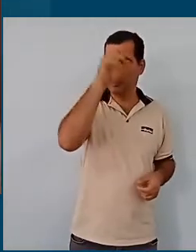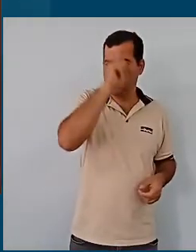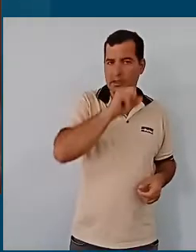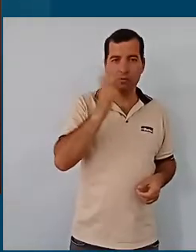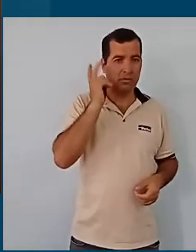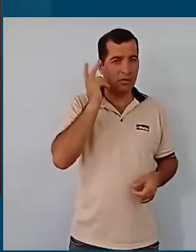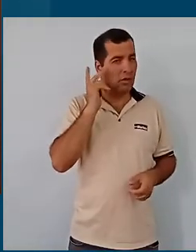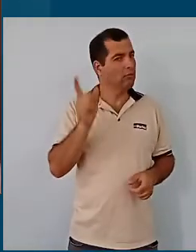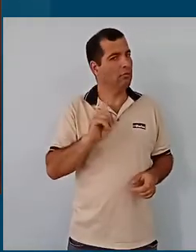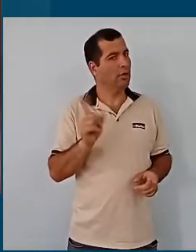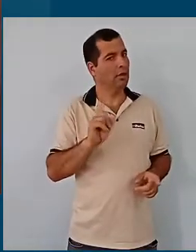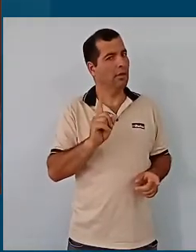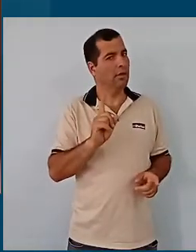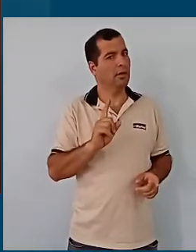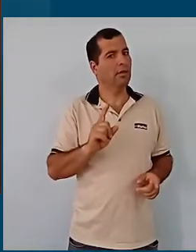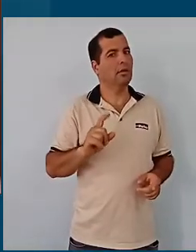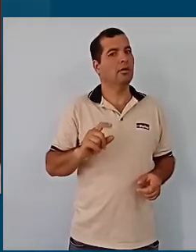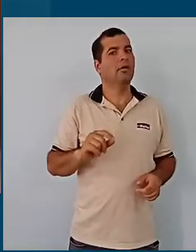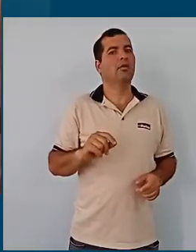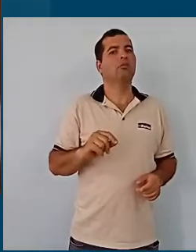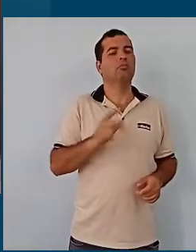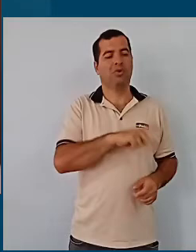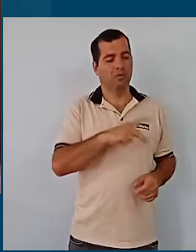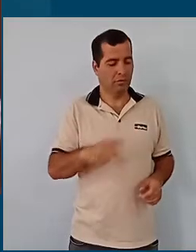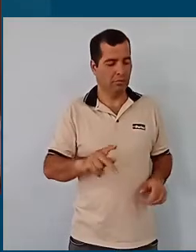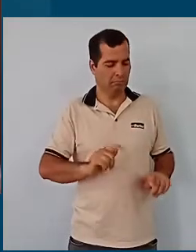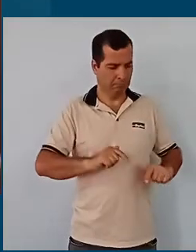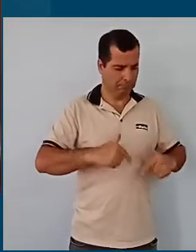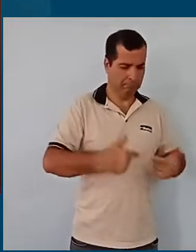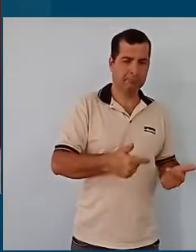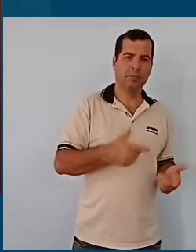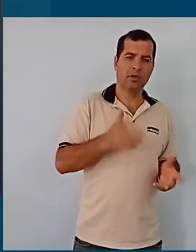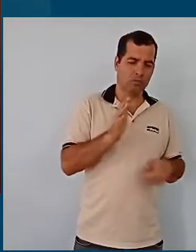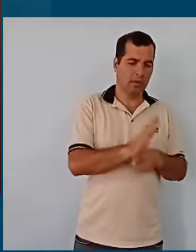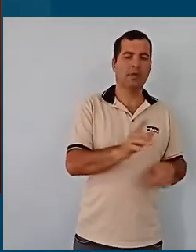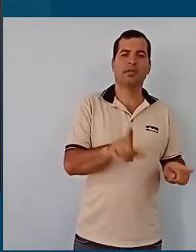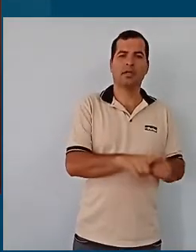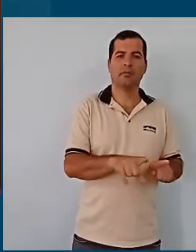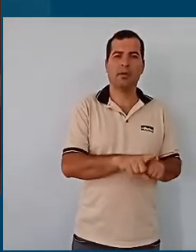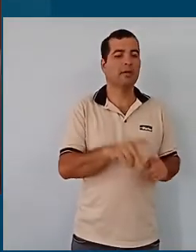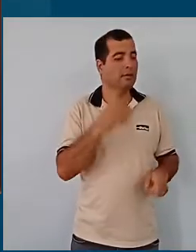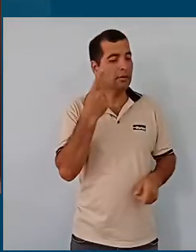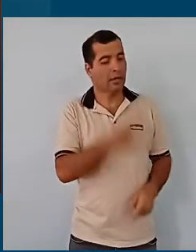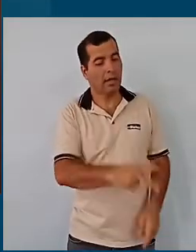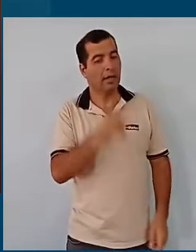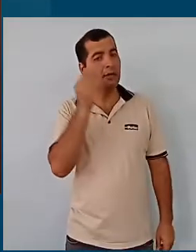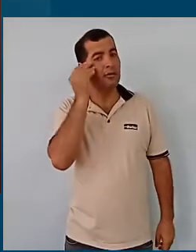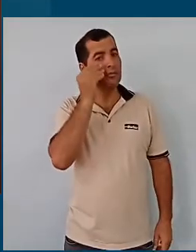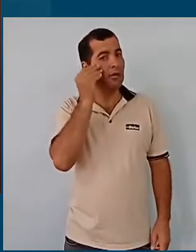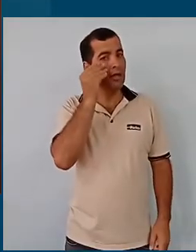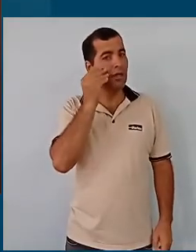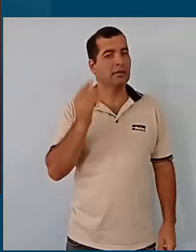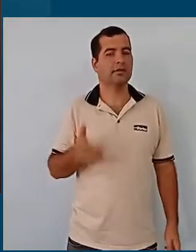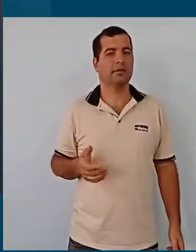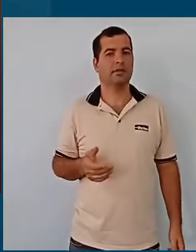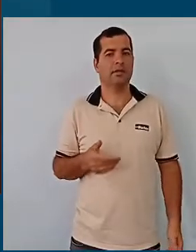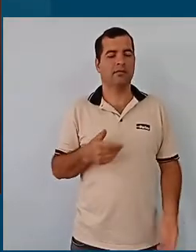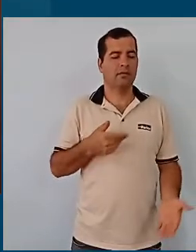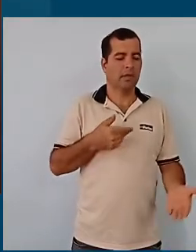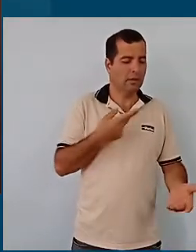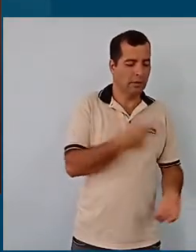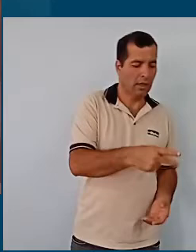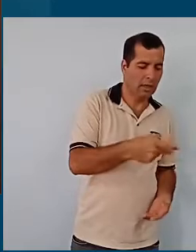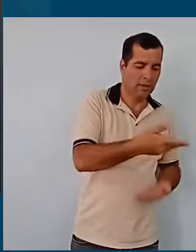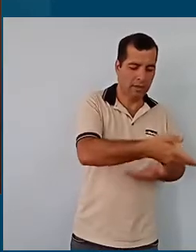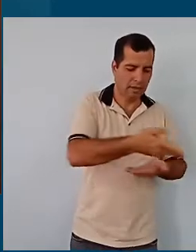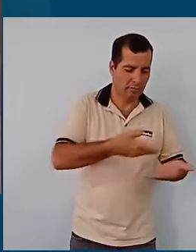naturalmente. Ele acontece promovido, movido pelas experiências, por todas as relações que a criança